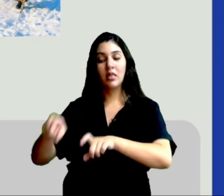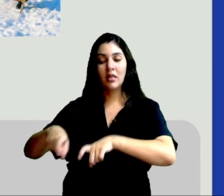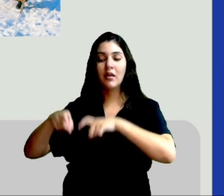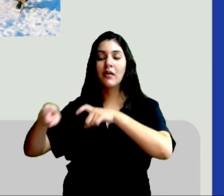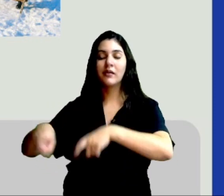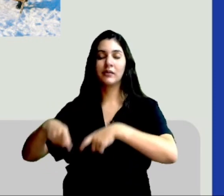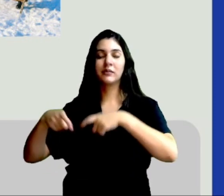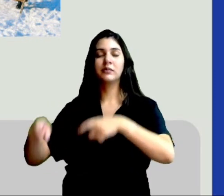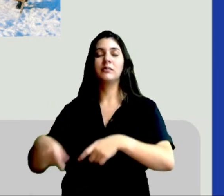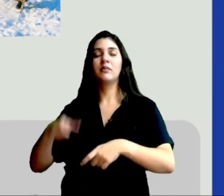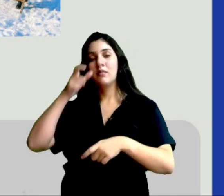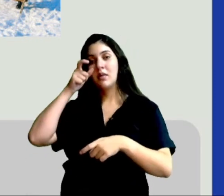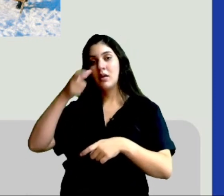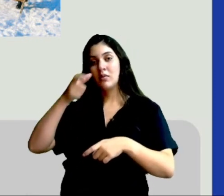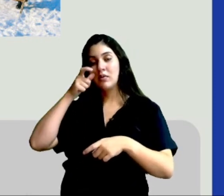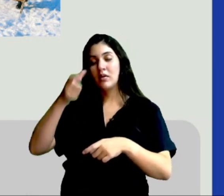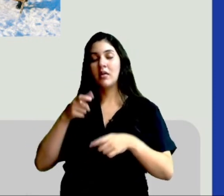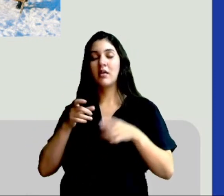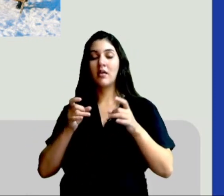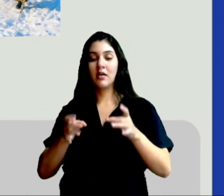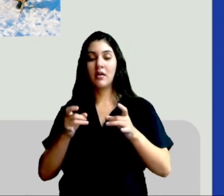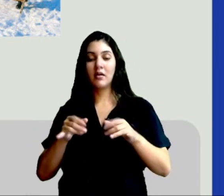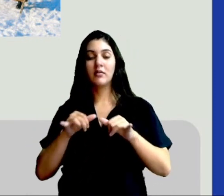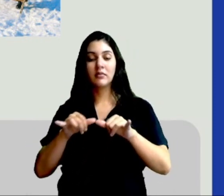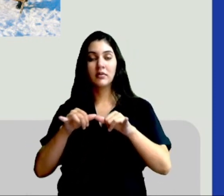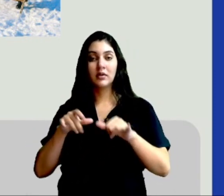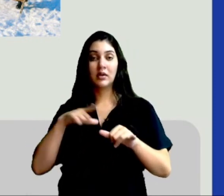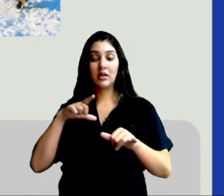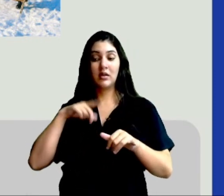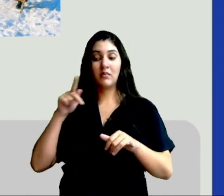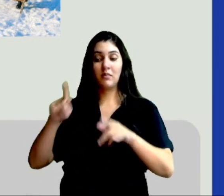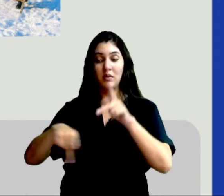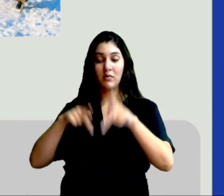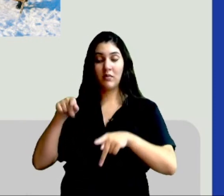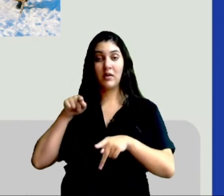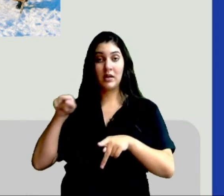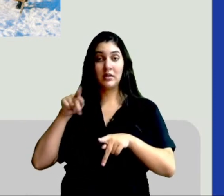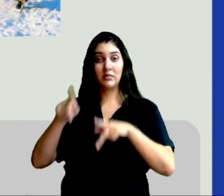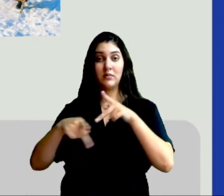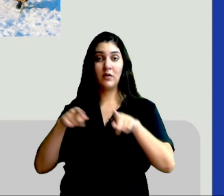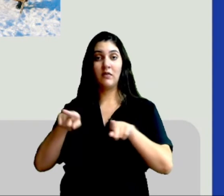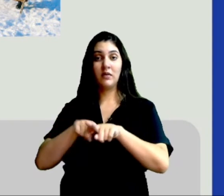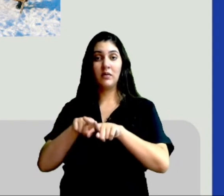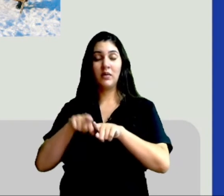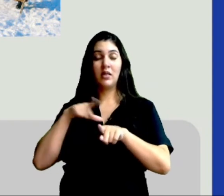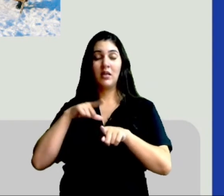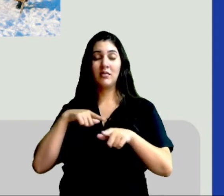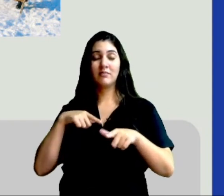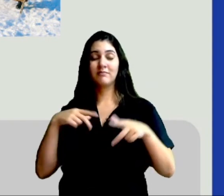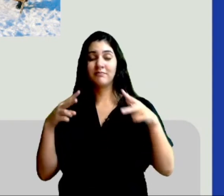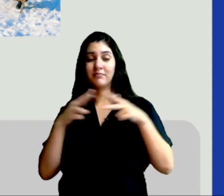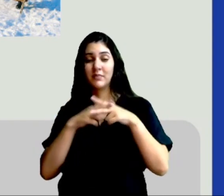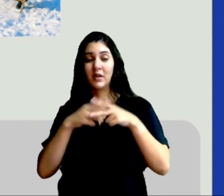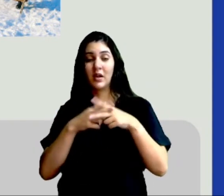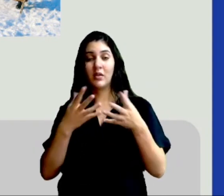agropecuária, né, pelo interesse comercial que tem pelos povos. Esses povos eles têm que brigar bastante, se